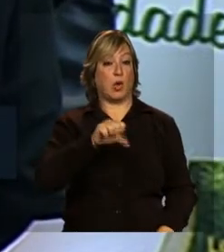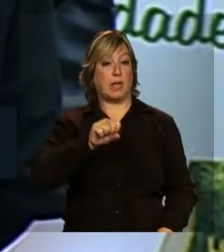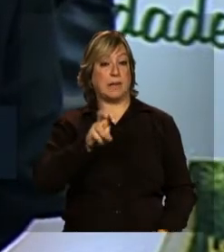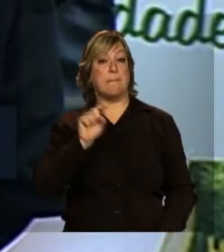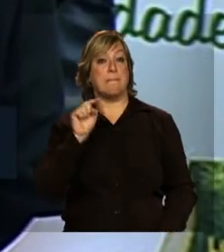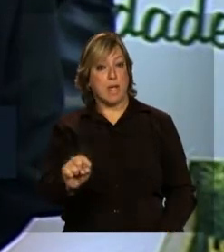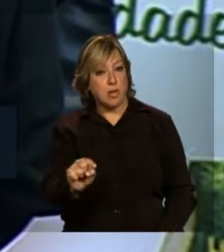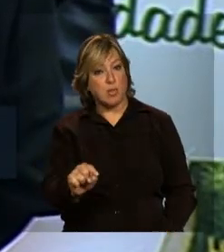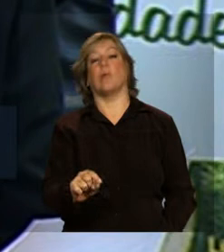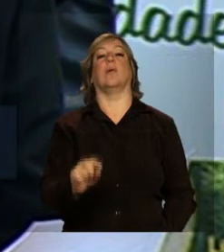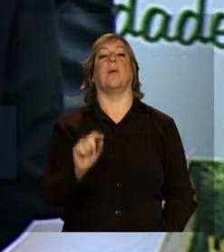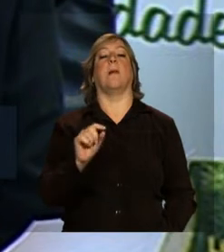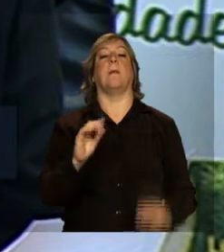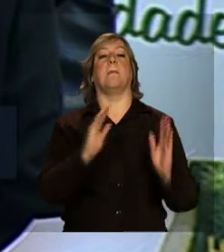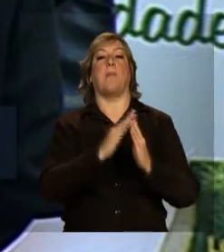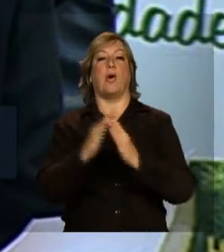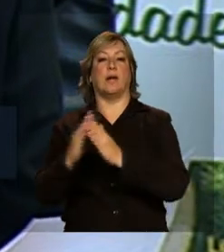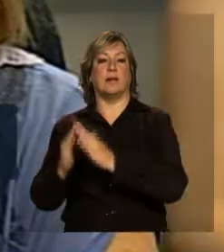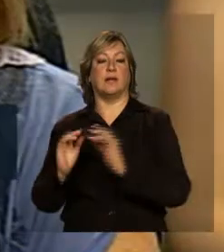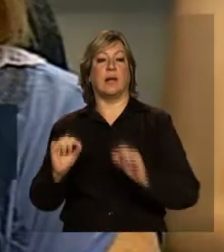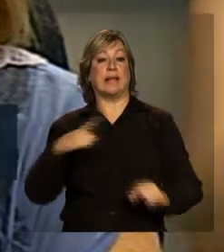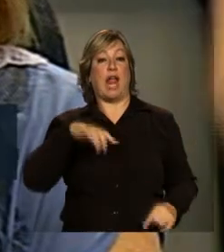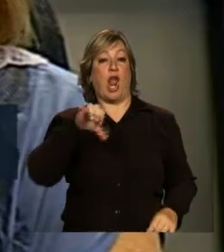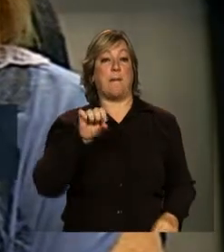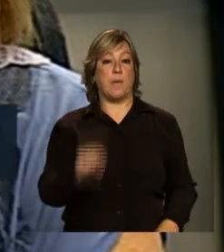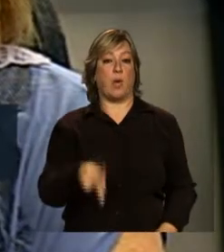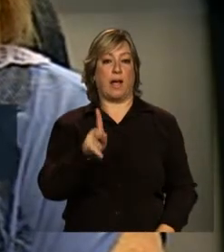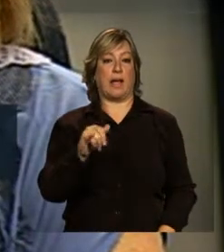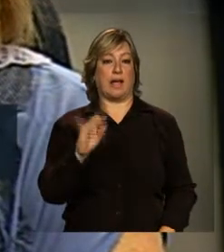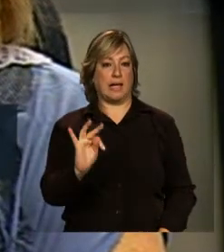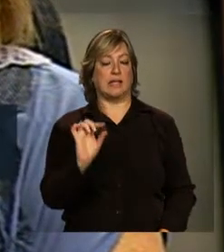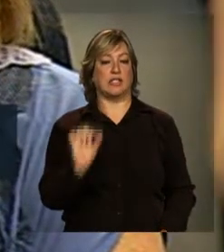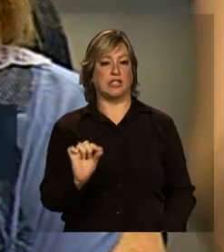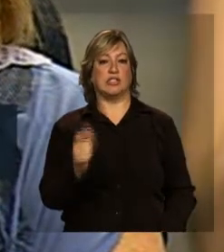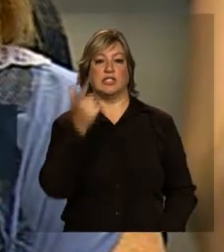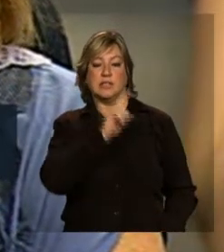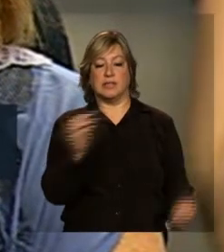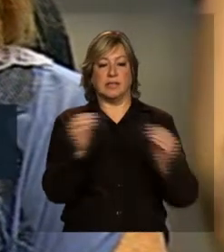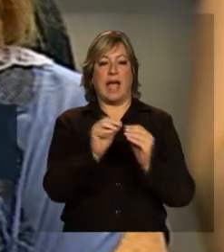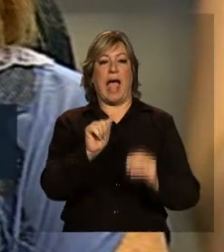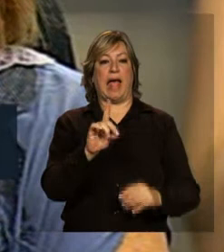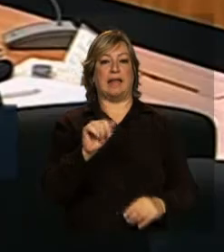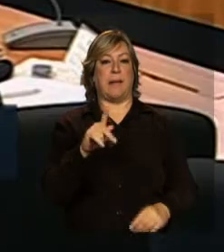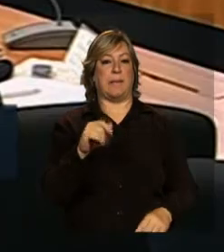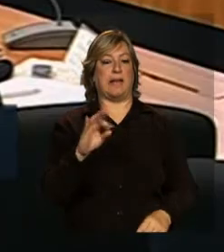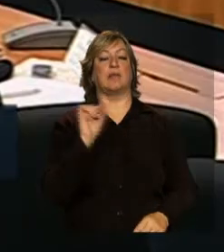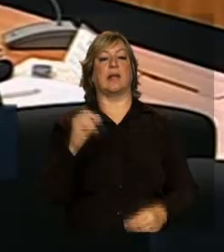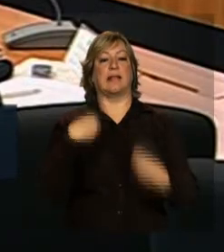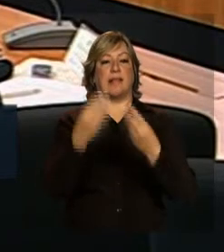99.185 mil moradias. E já temos 9 mil kits de adaptação entregues no Minha Casa Minha Vida